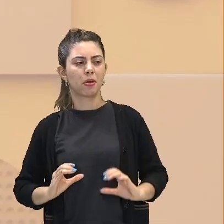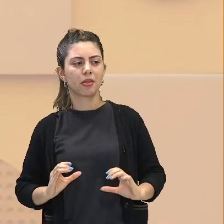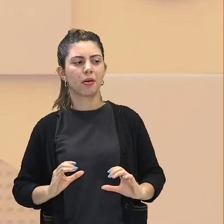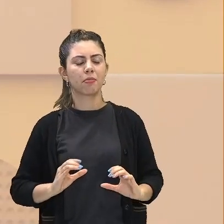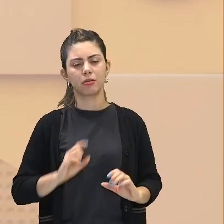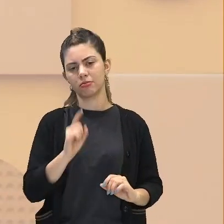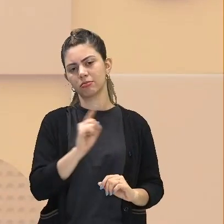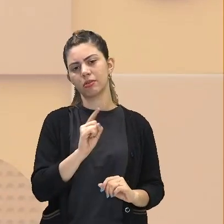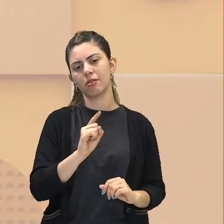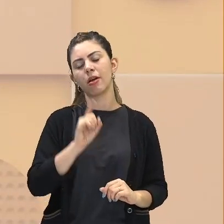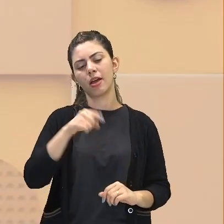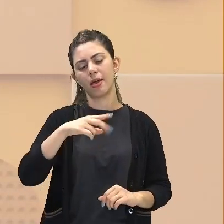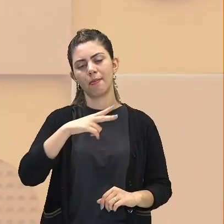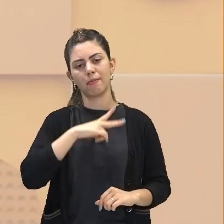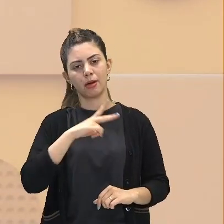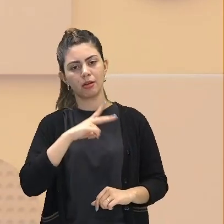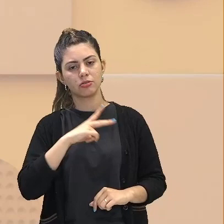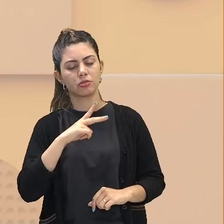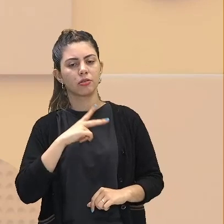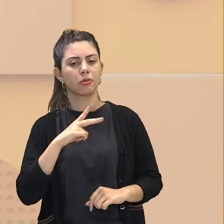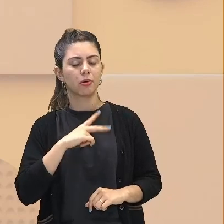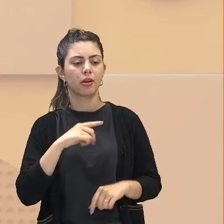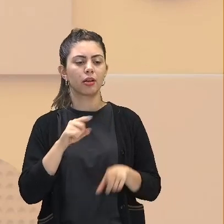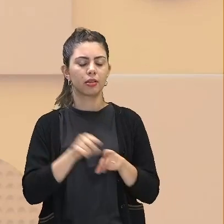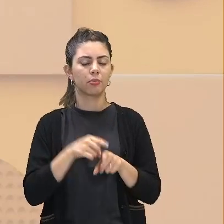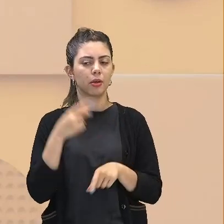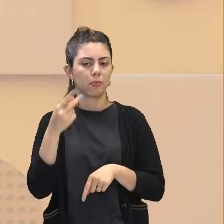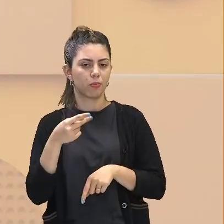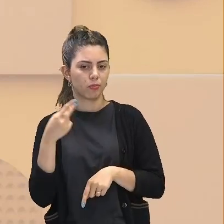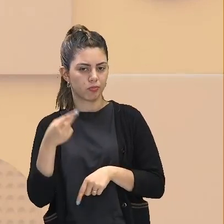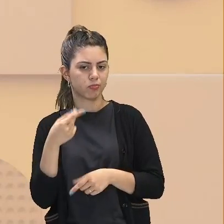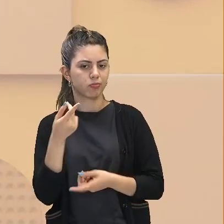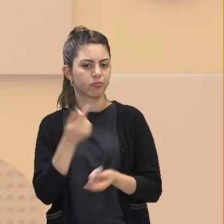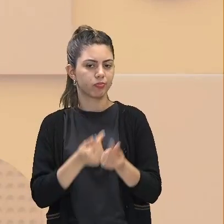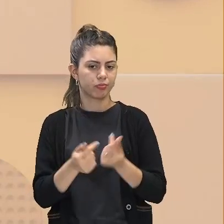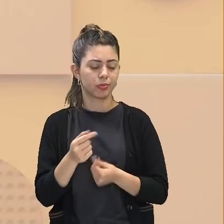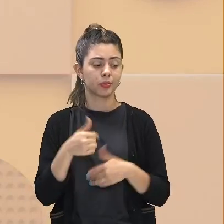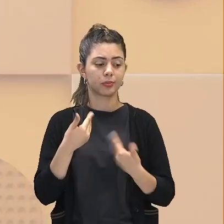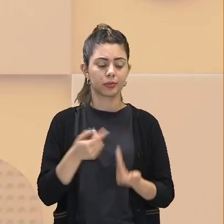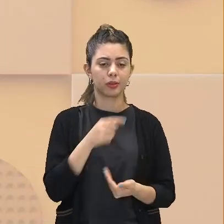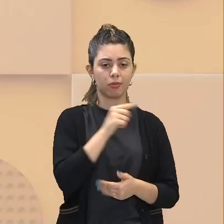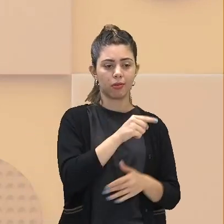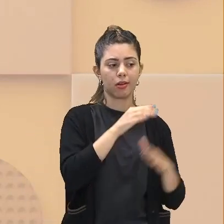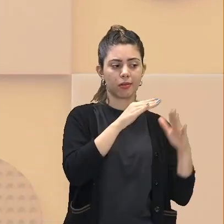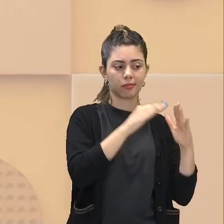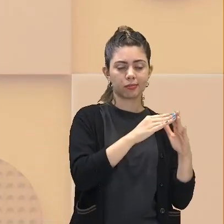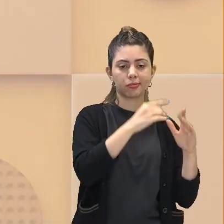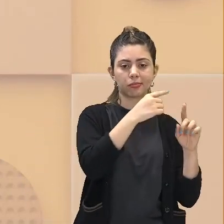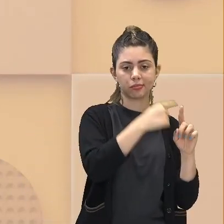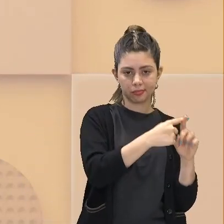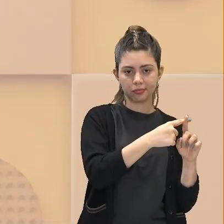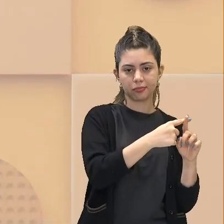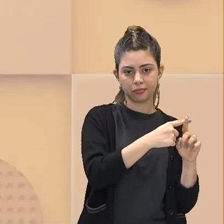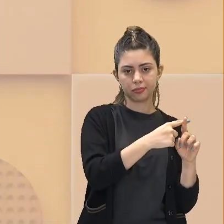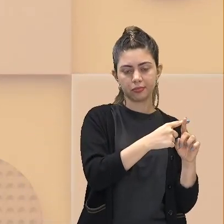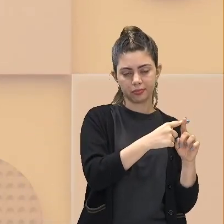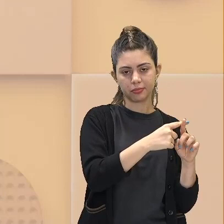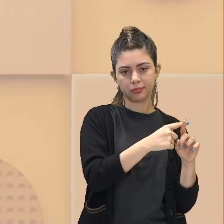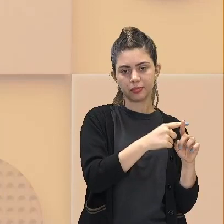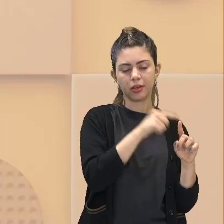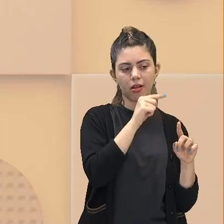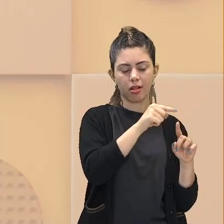e com o Martinho Lutero na Alemanha, assim como o Calvino ali na França e na